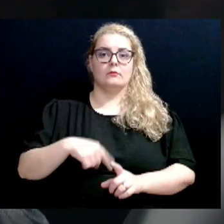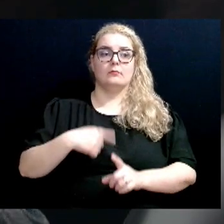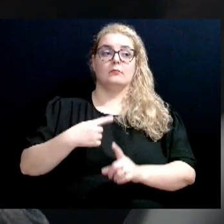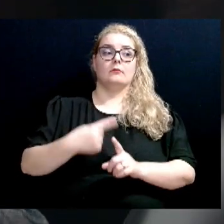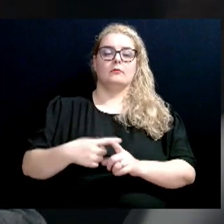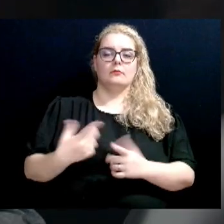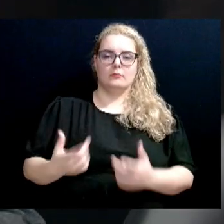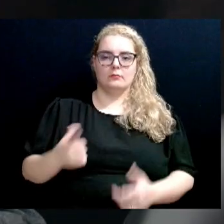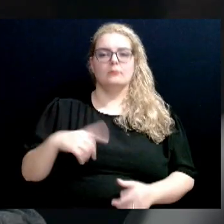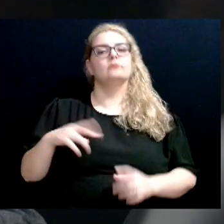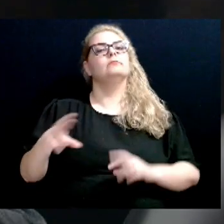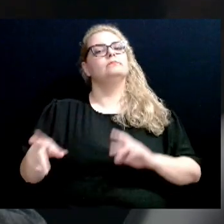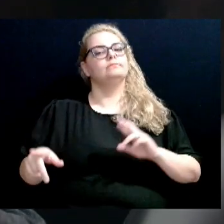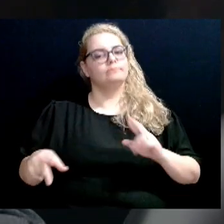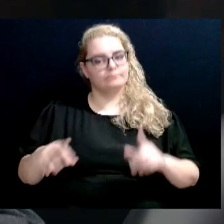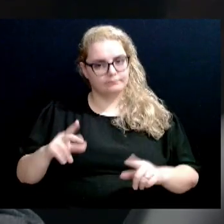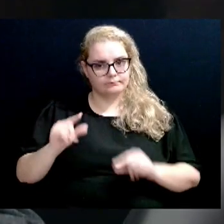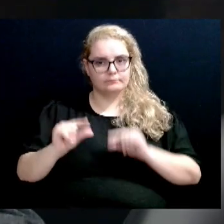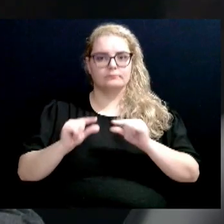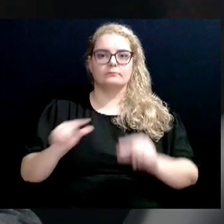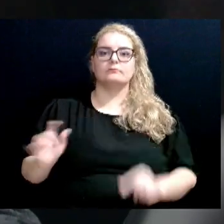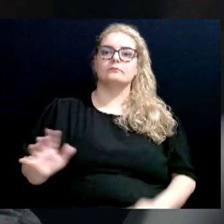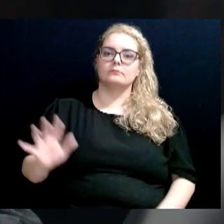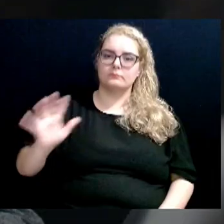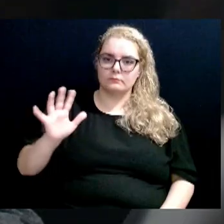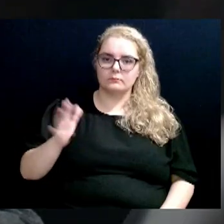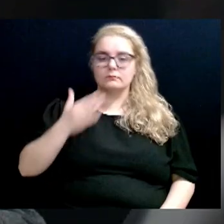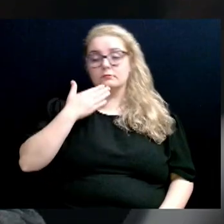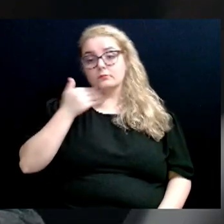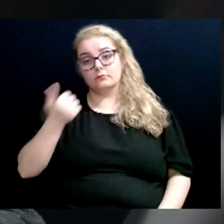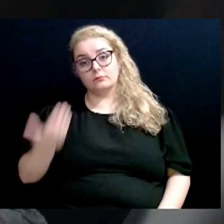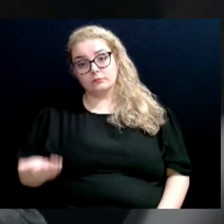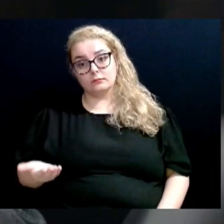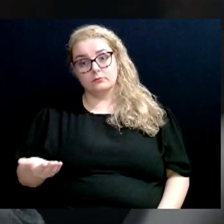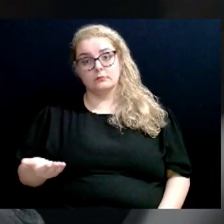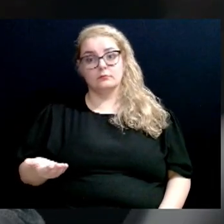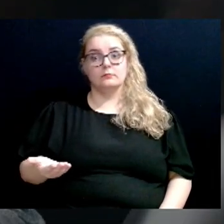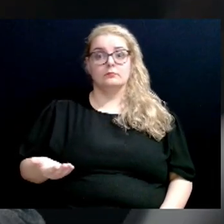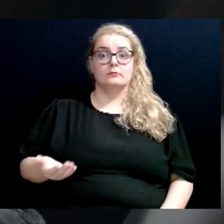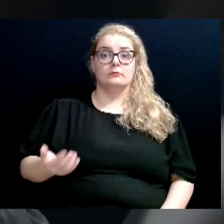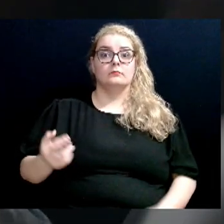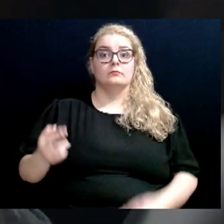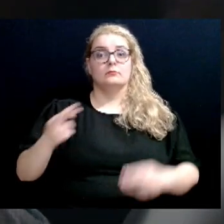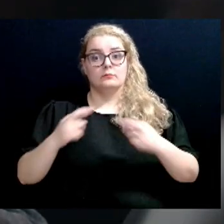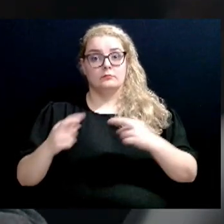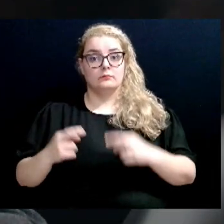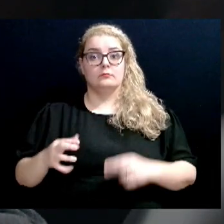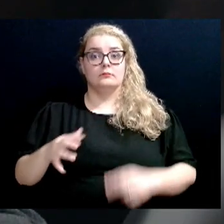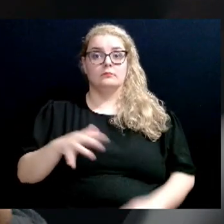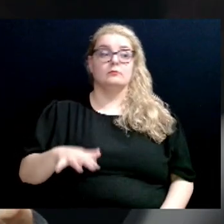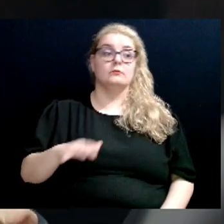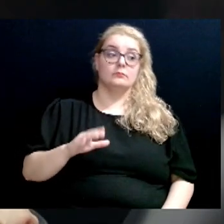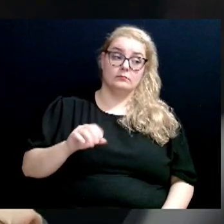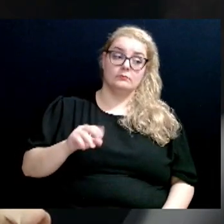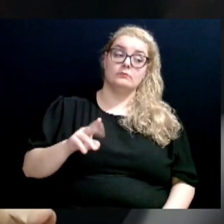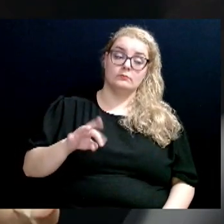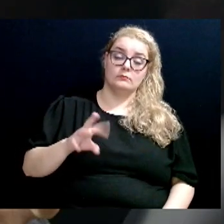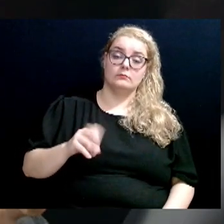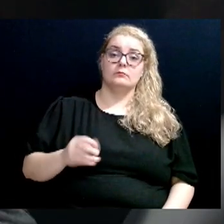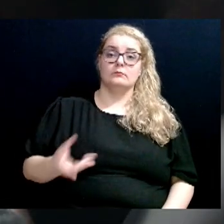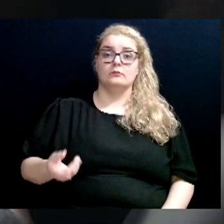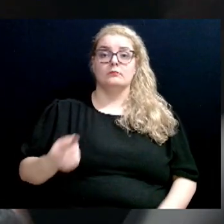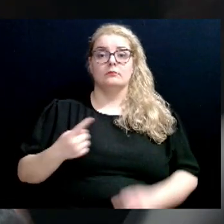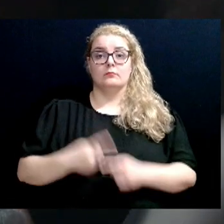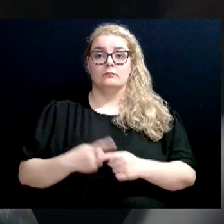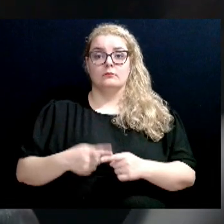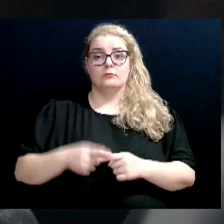diferença, é um pouquinho mais cara, é melhor. Então, assim, tem que ponderar também essa parte do custo, porque tudo vai onerar no bolso da pessoa no final das